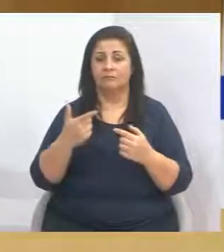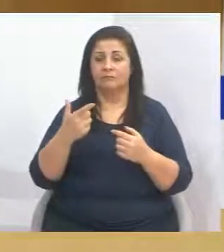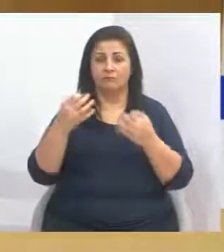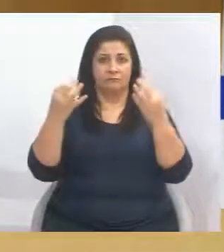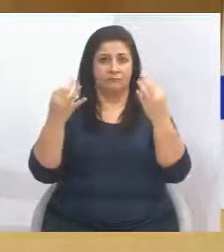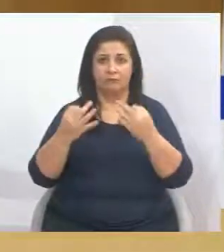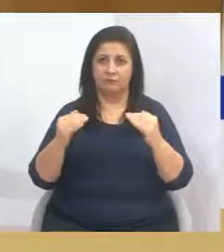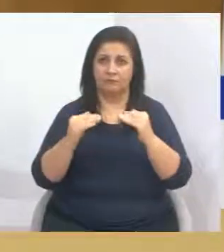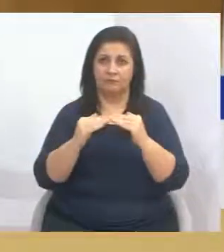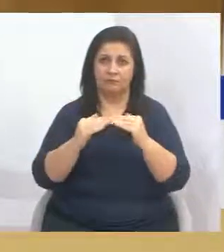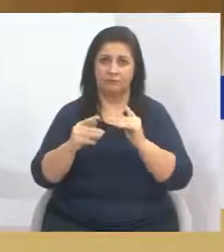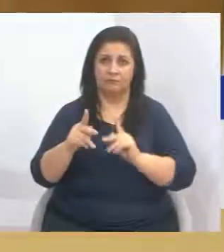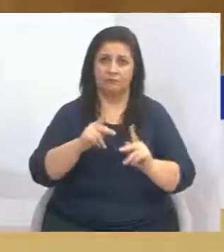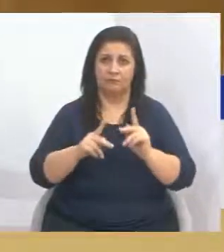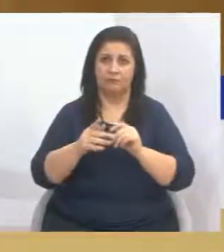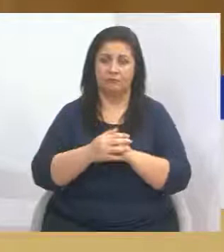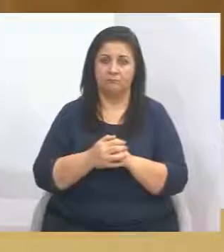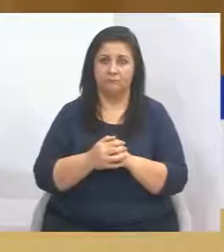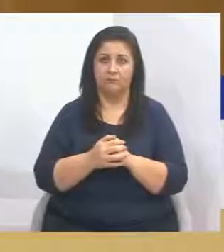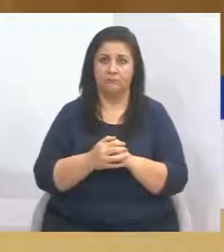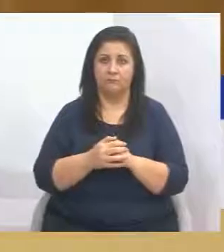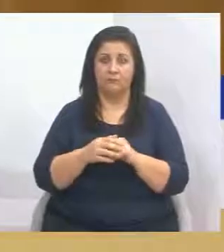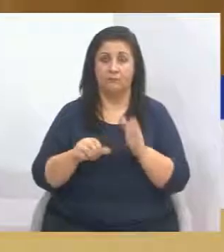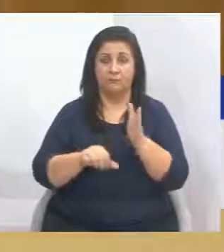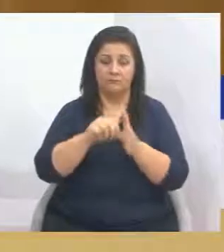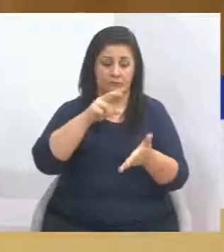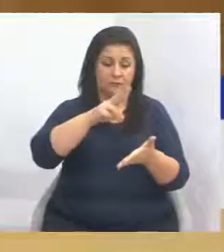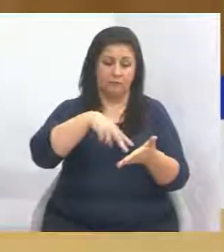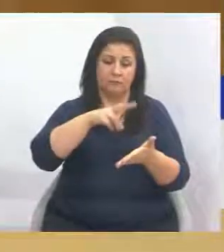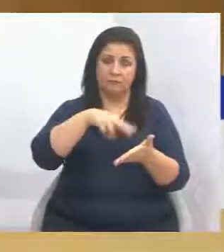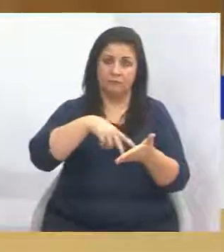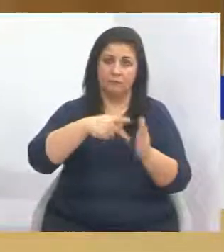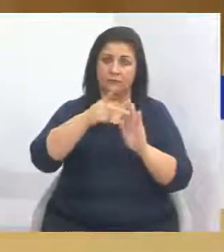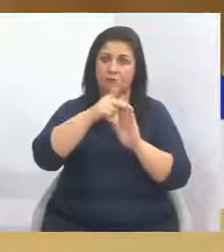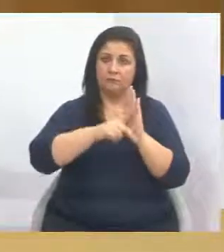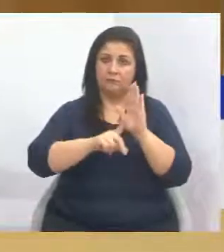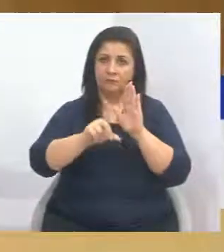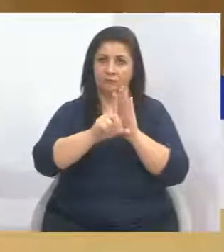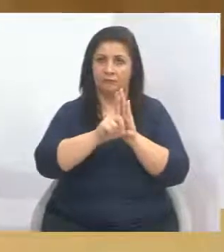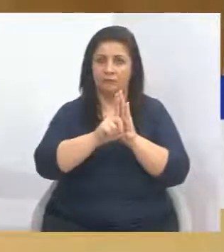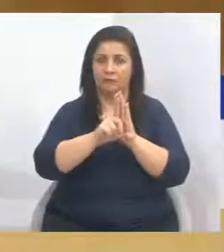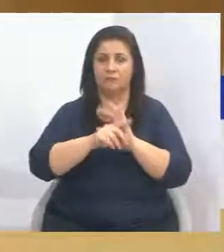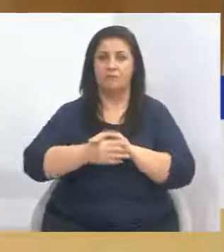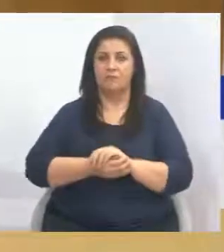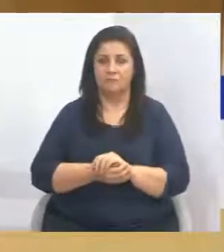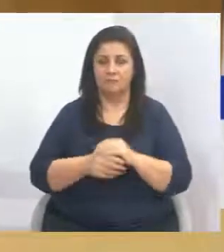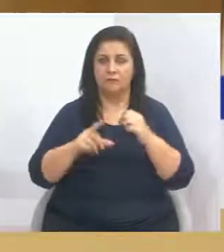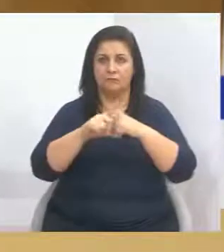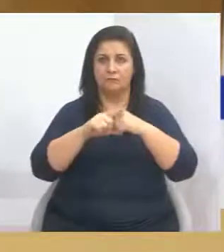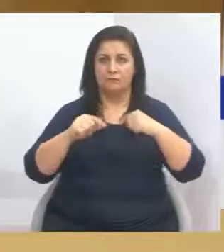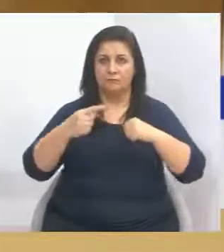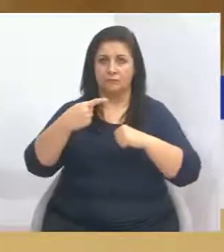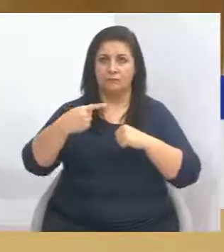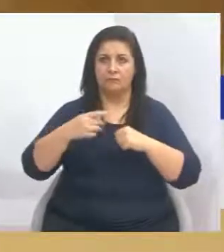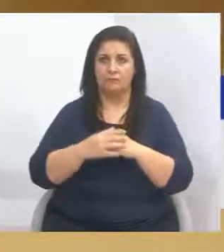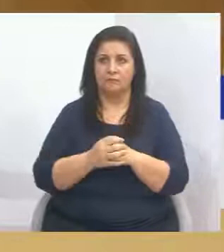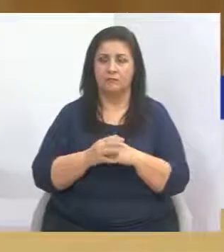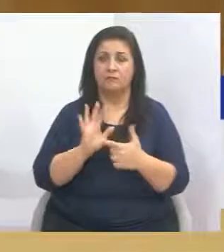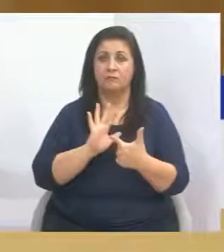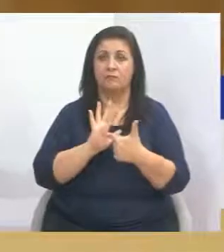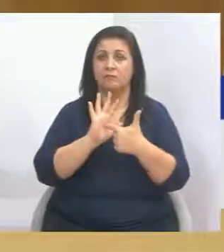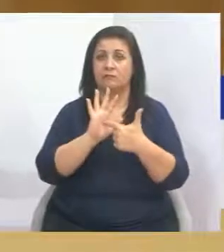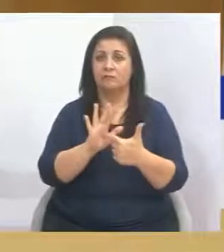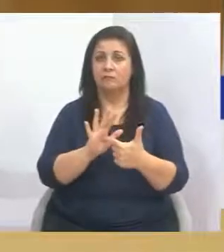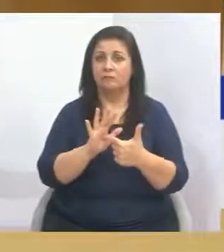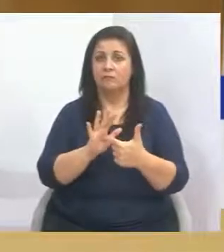público. Inicialmente, decorrendo a leitura do pretexto, projeto de lei, em seu artigo 1º, encontra-se evidência